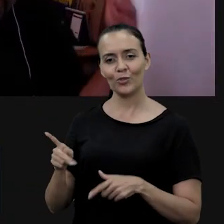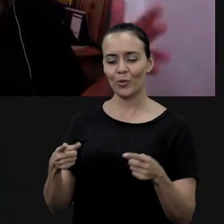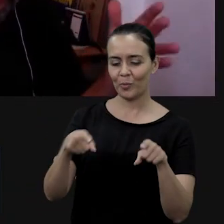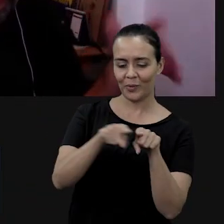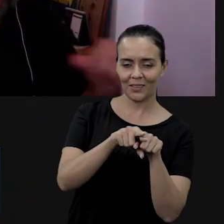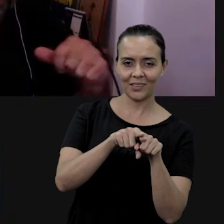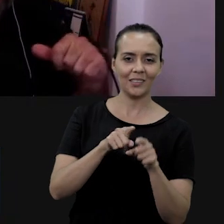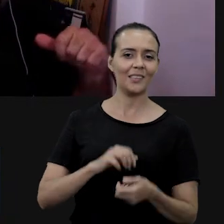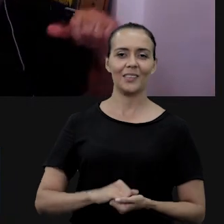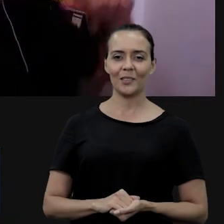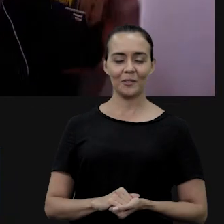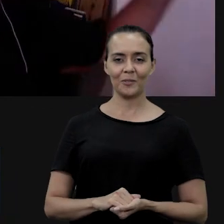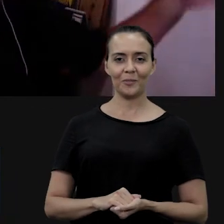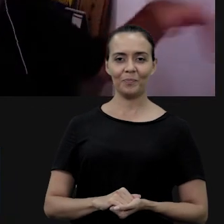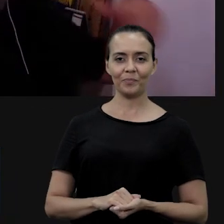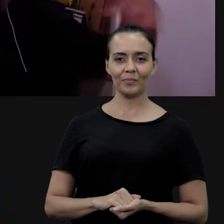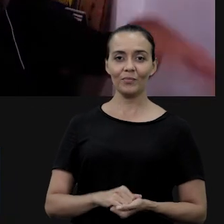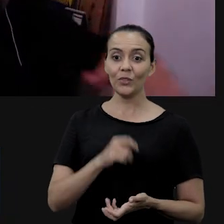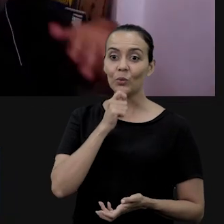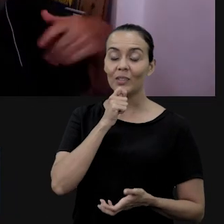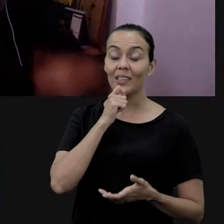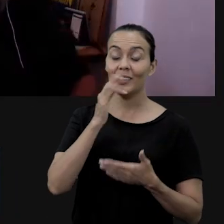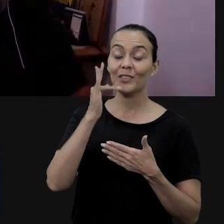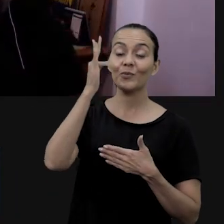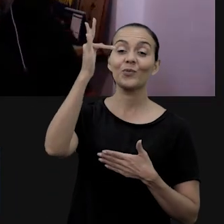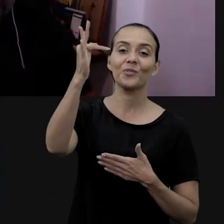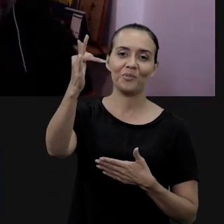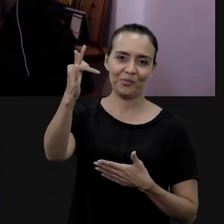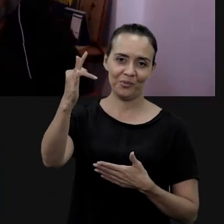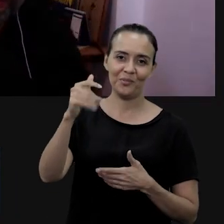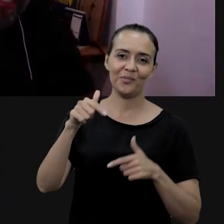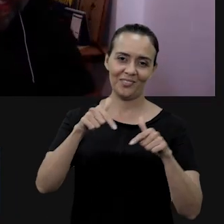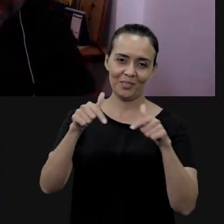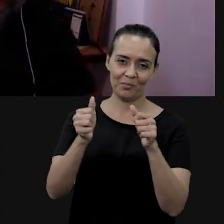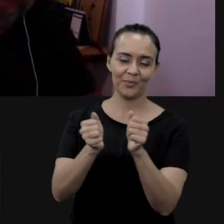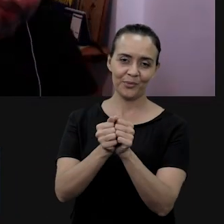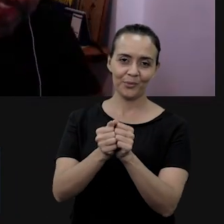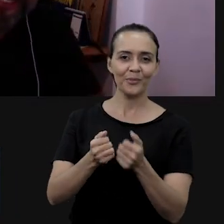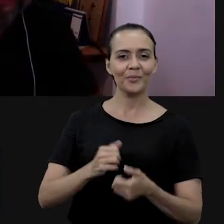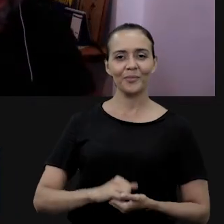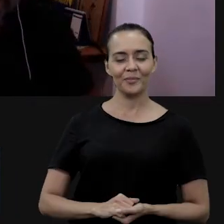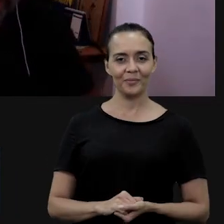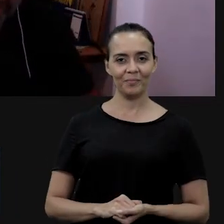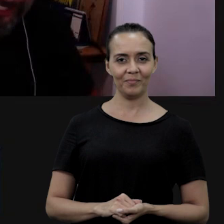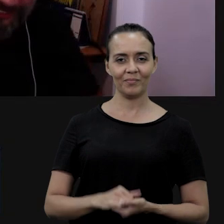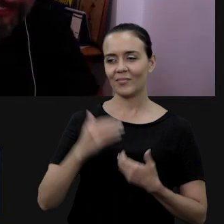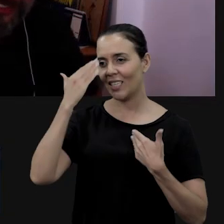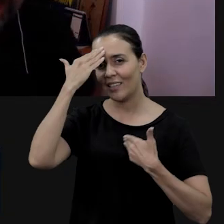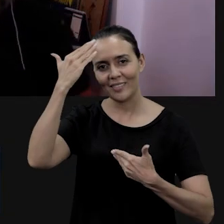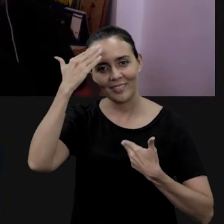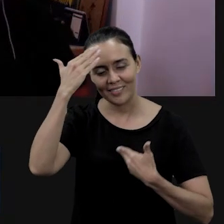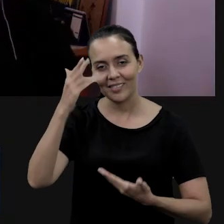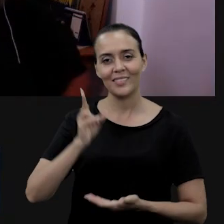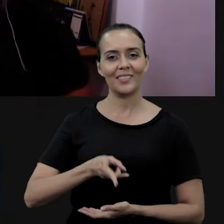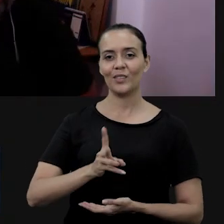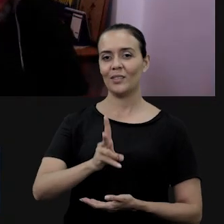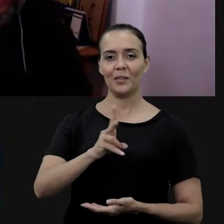de trabalho, tanto professores, parceiros e os que ainda vou conhecer, os que eu nem conheço